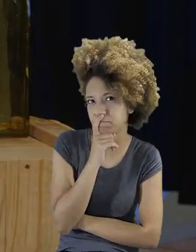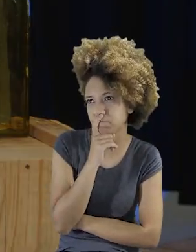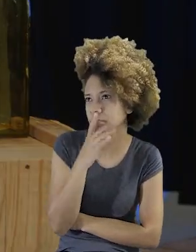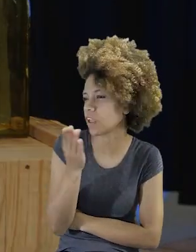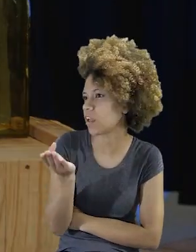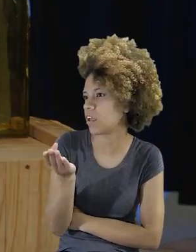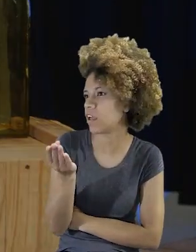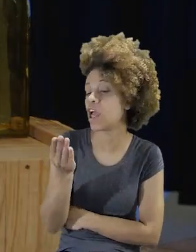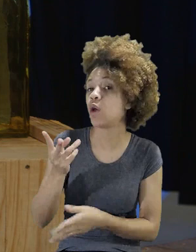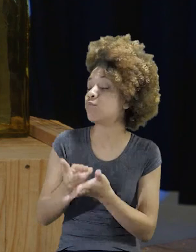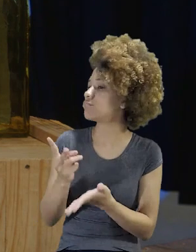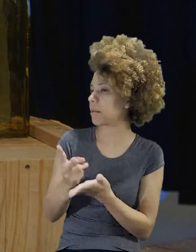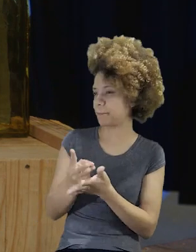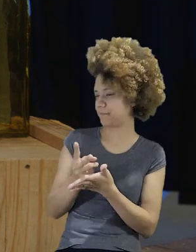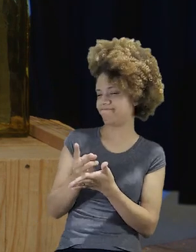eu